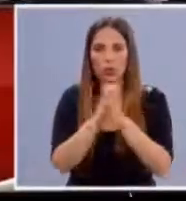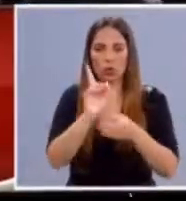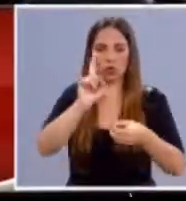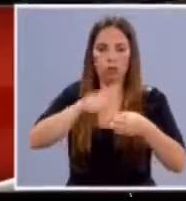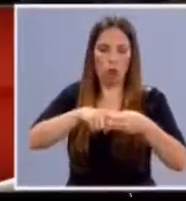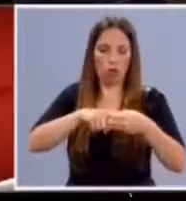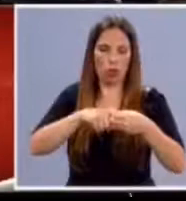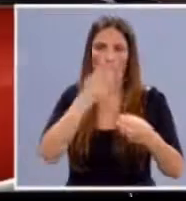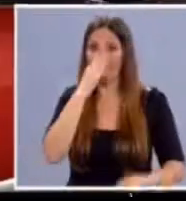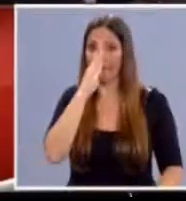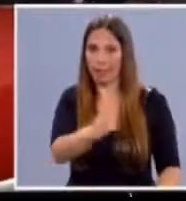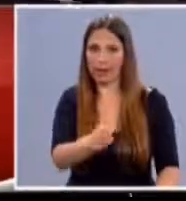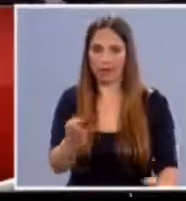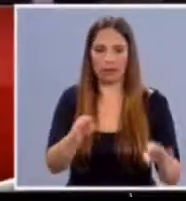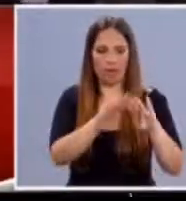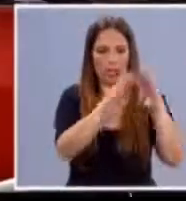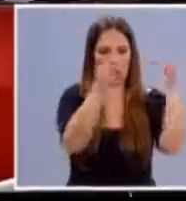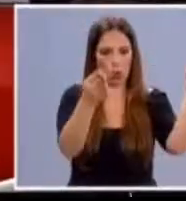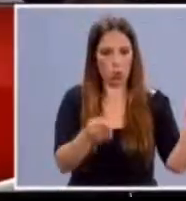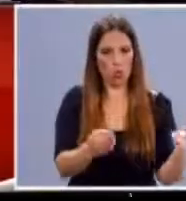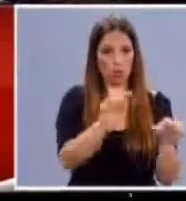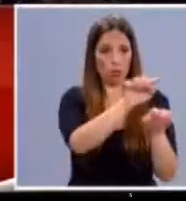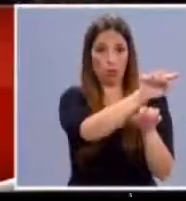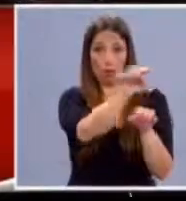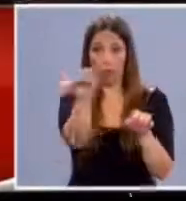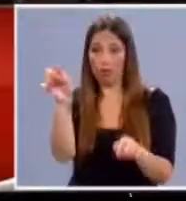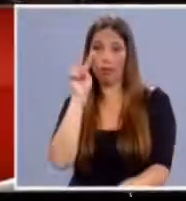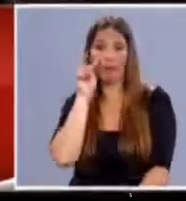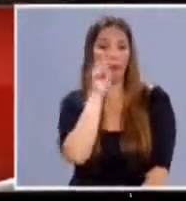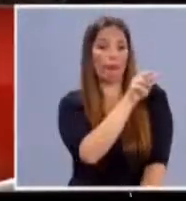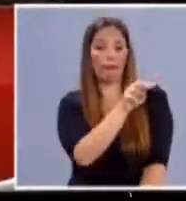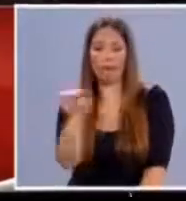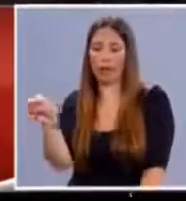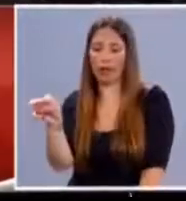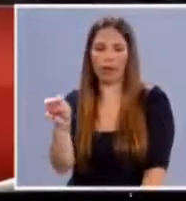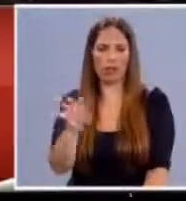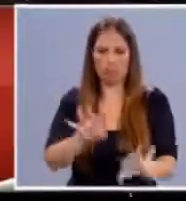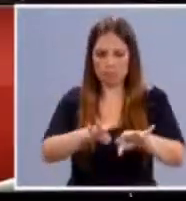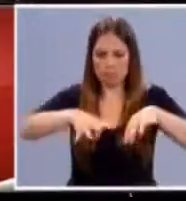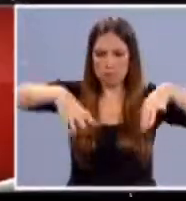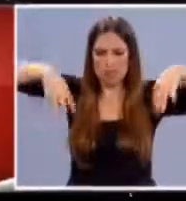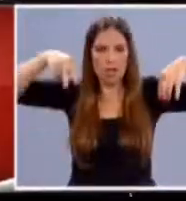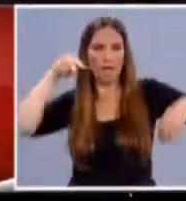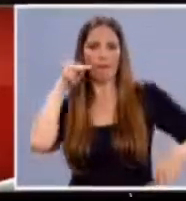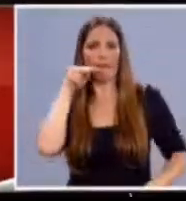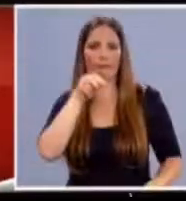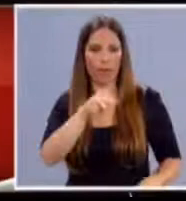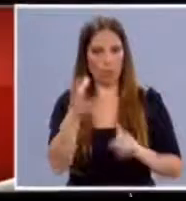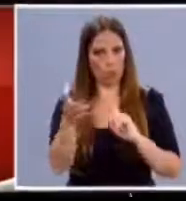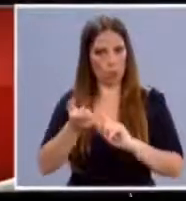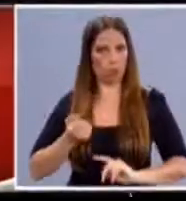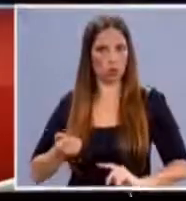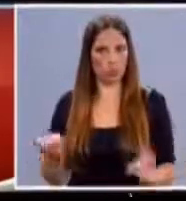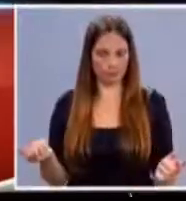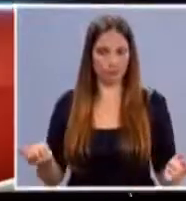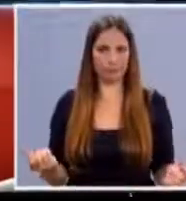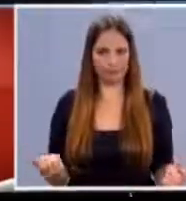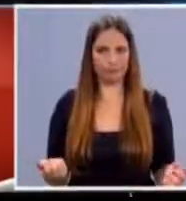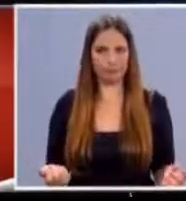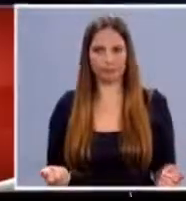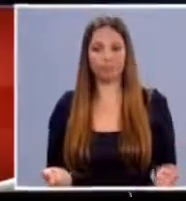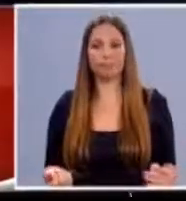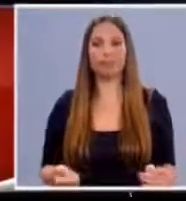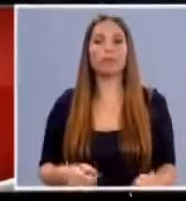Vão ser colocadas as urnas, de maneira que todos os sócios, nem toda a plateia, todos estiverem sentados, vejam tudo aquilo que efetivamente está a